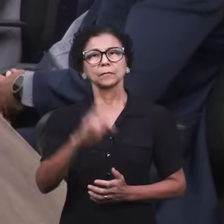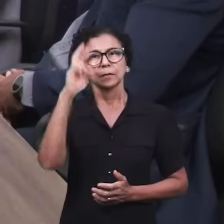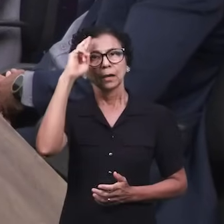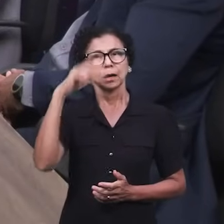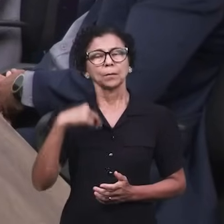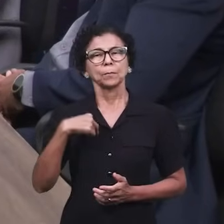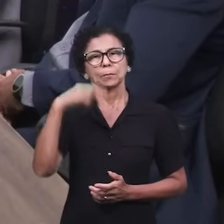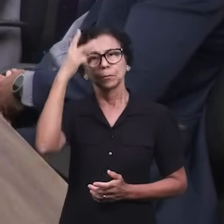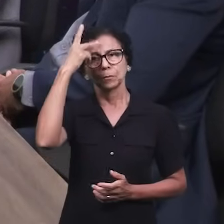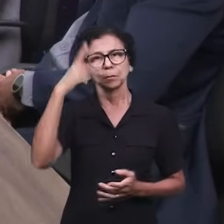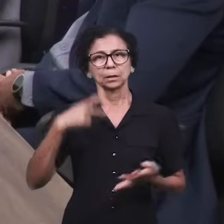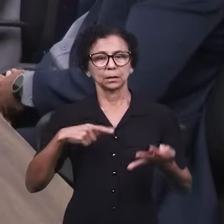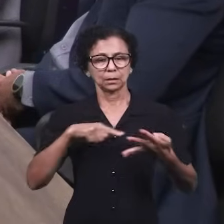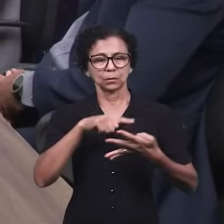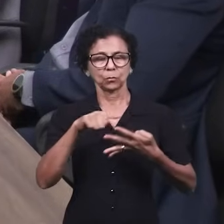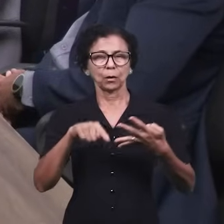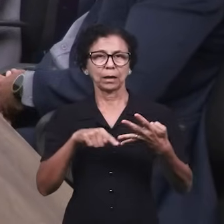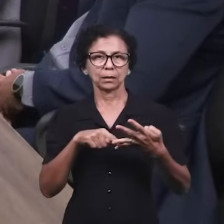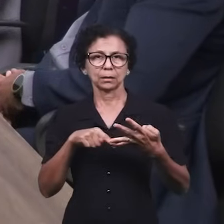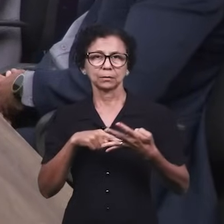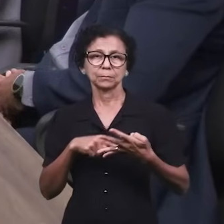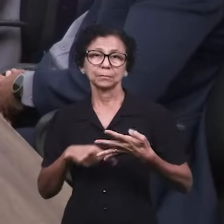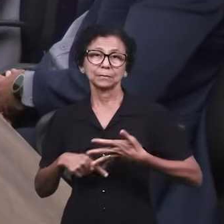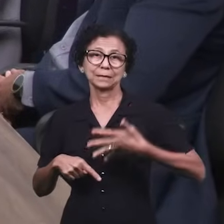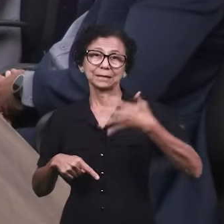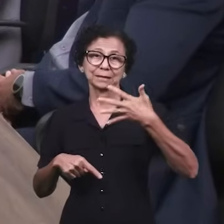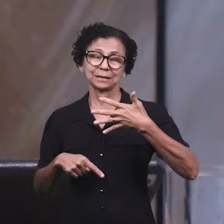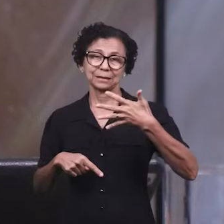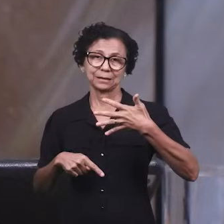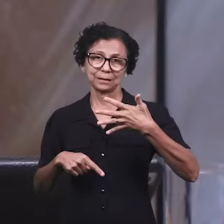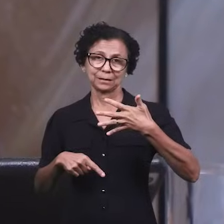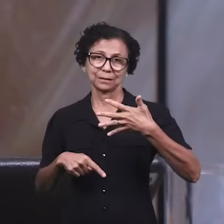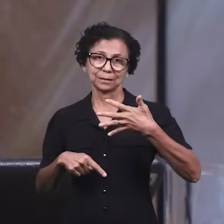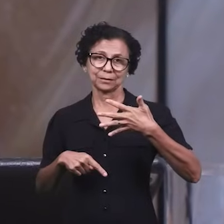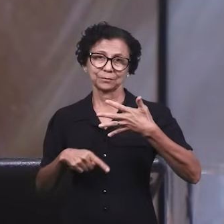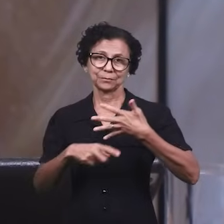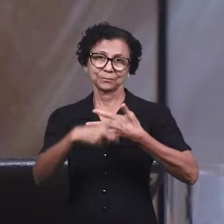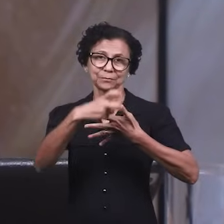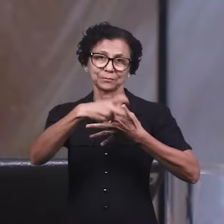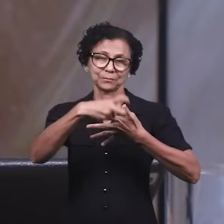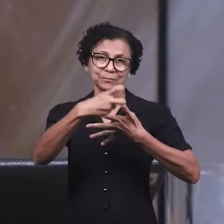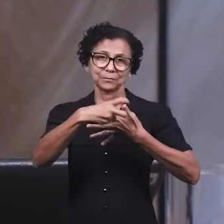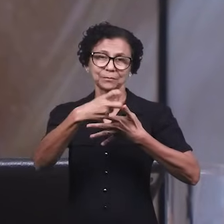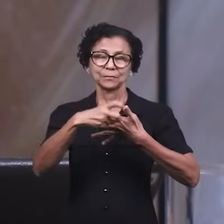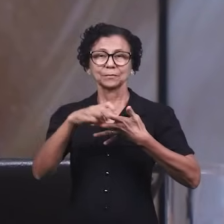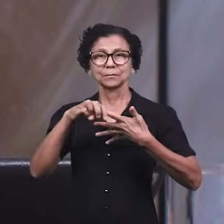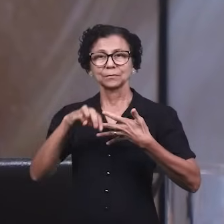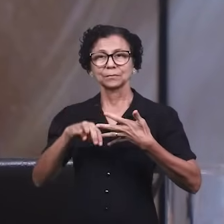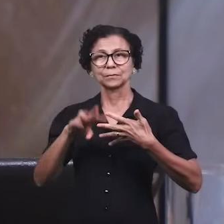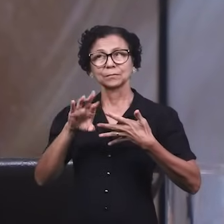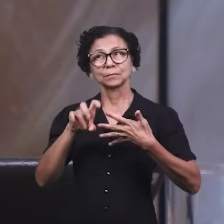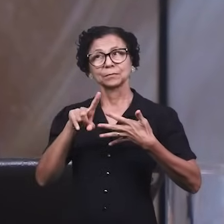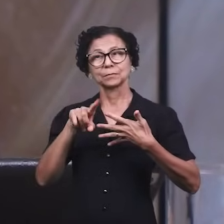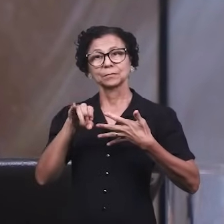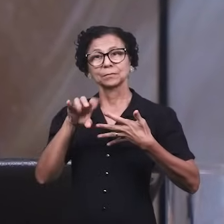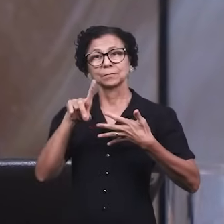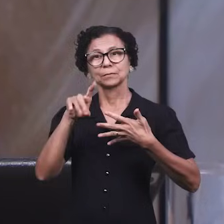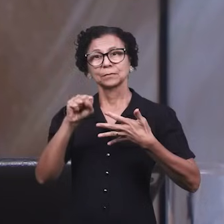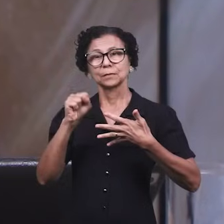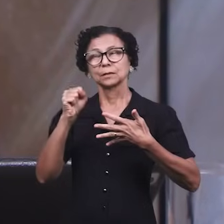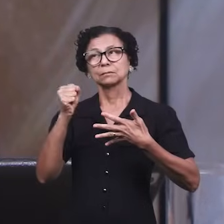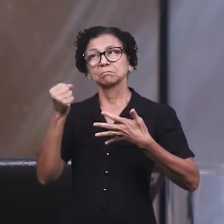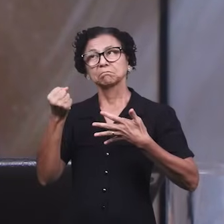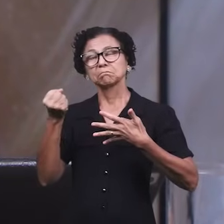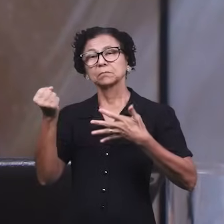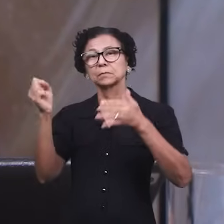do homem, emana do homem. Mas a quinta medida, nós entendemos que já é alguma coisa que vem de cima